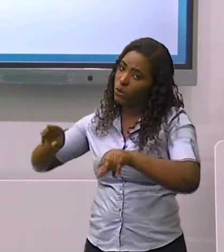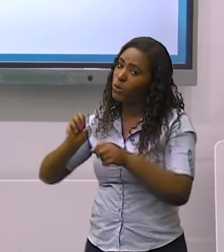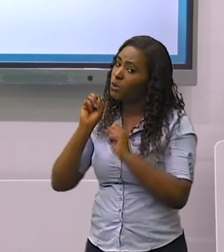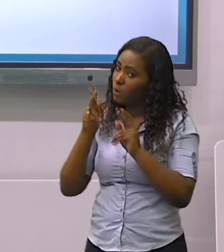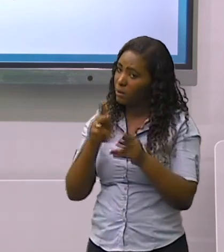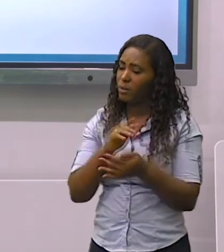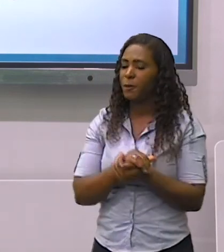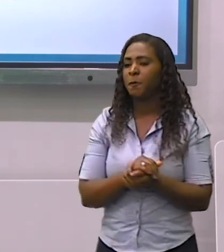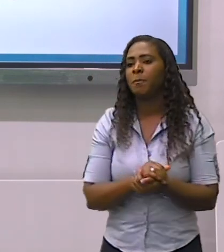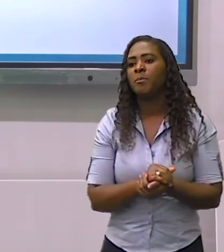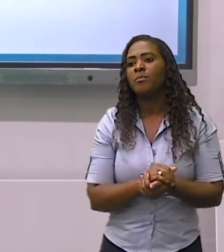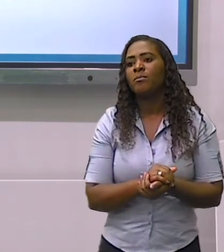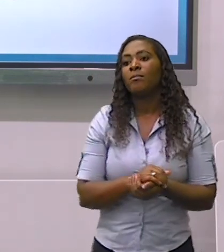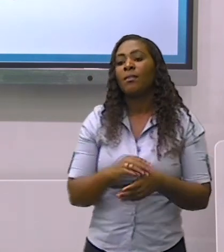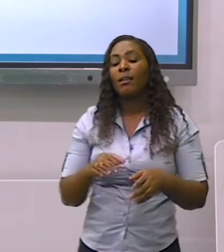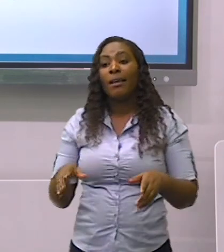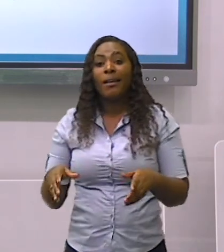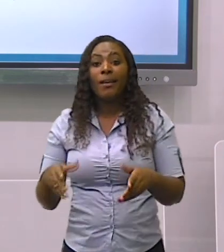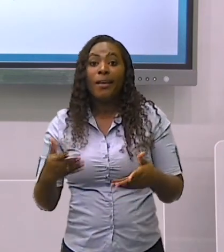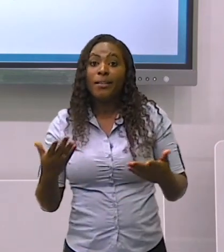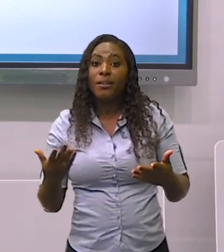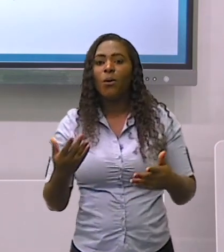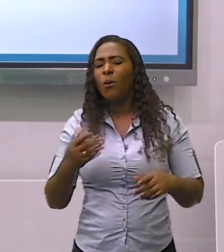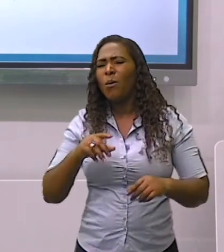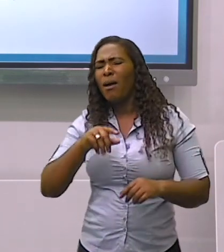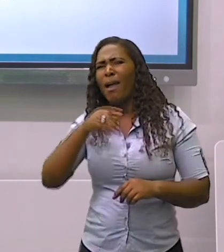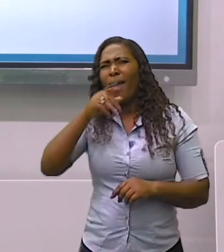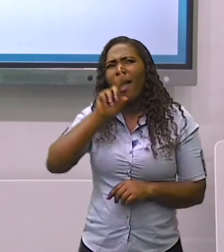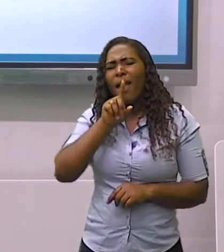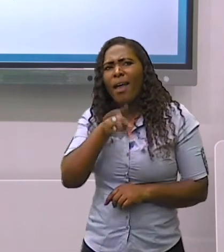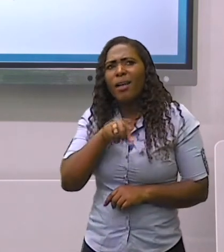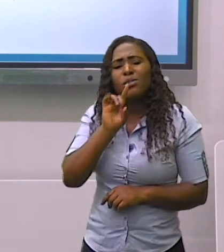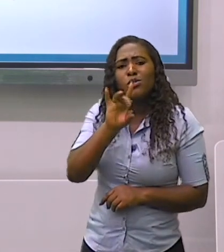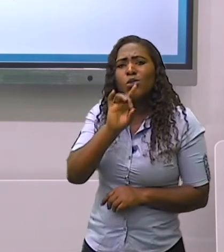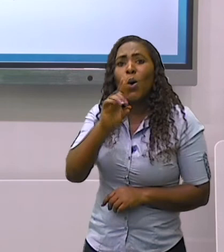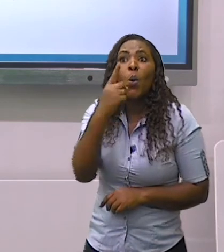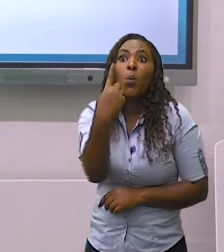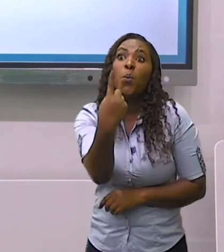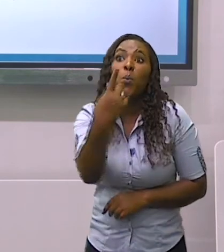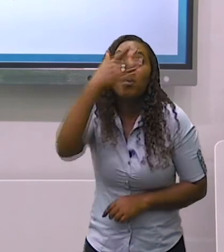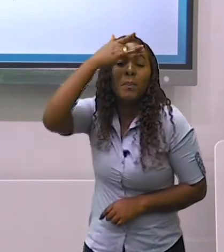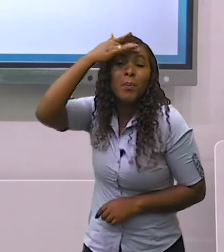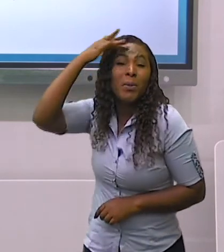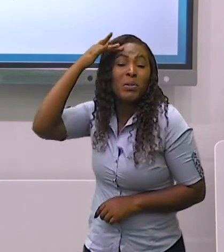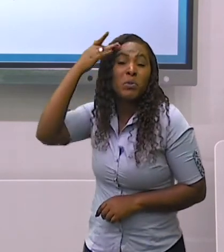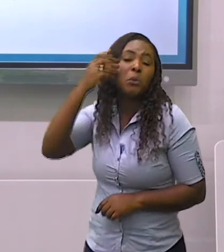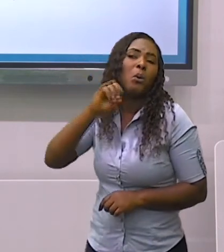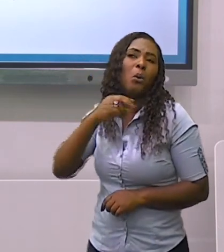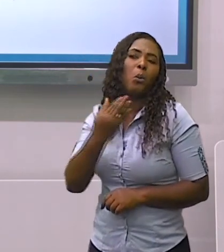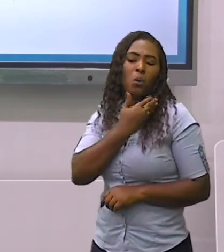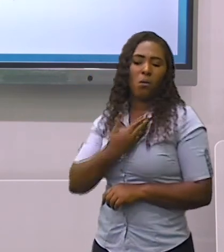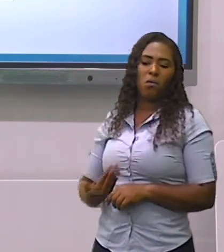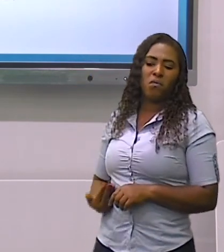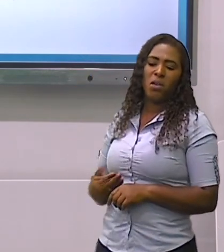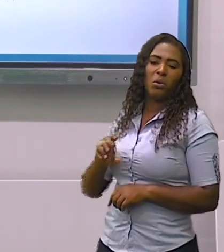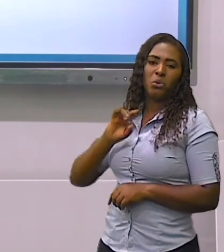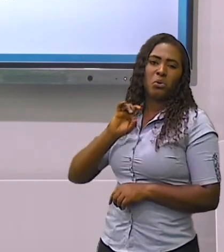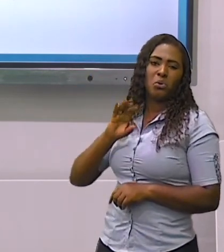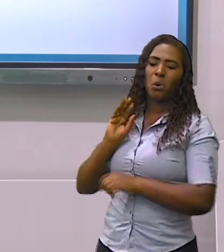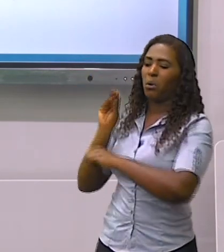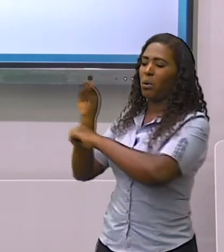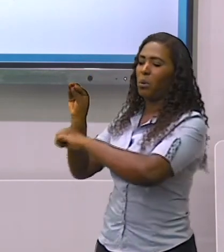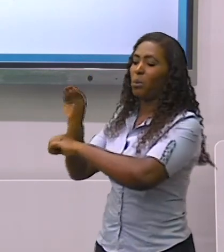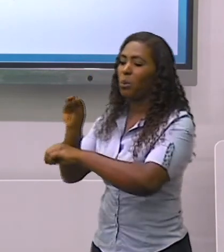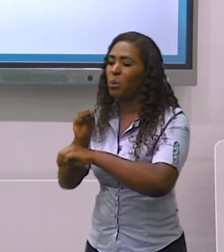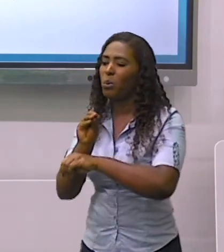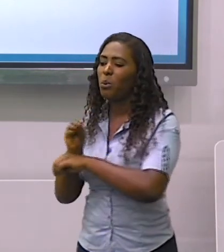públicos envolve todas as pessoas que utilizam estes locais e que querem